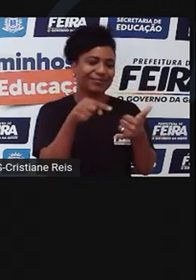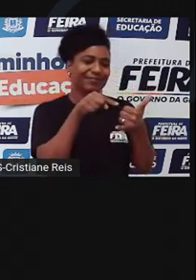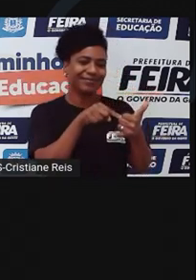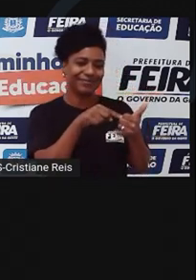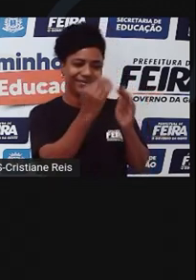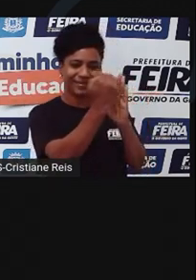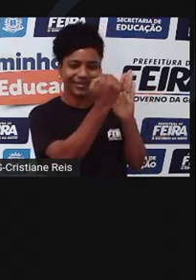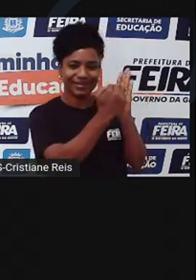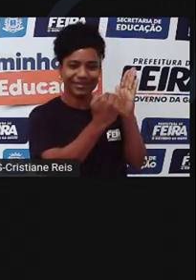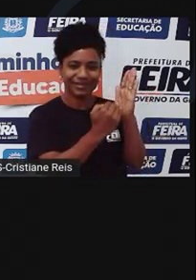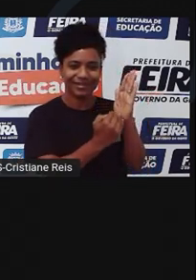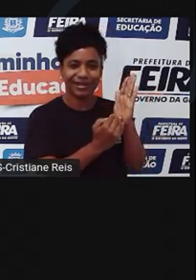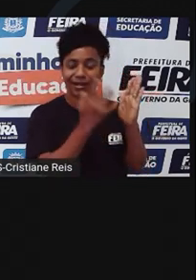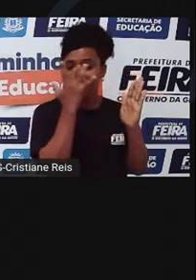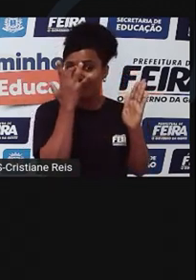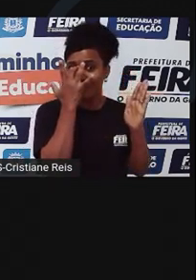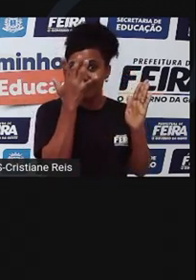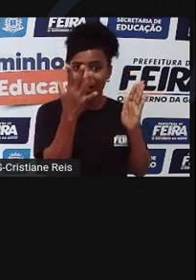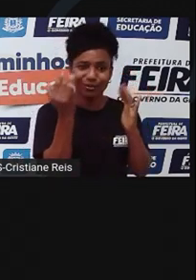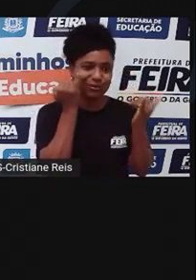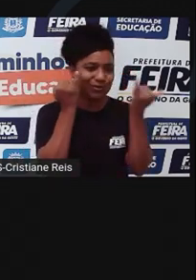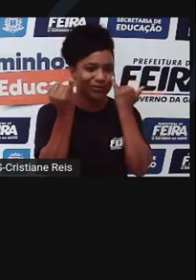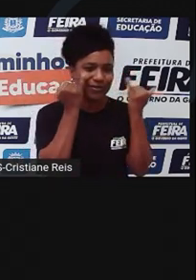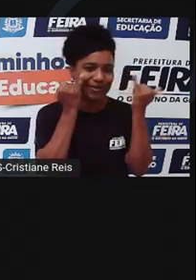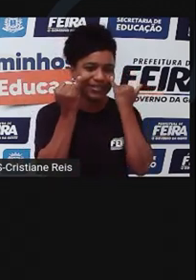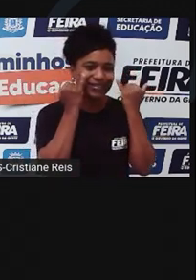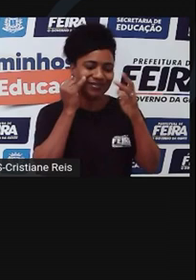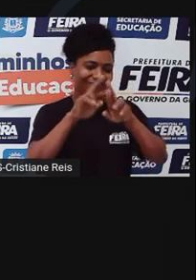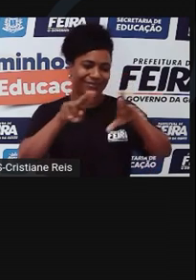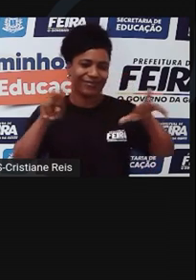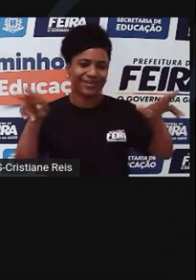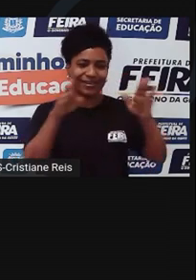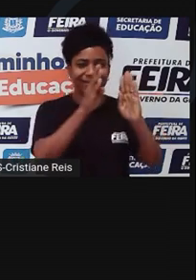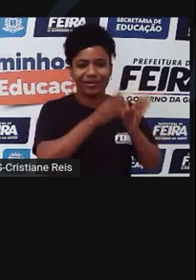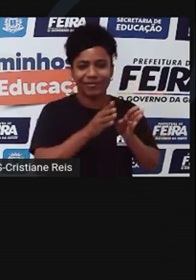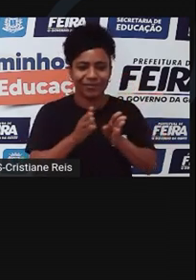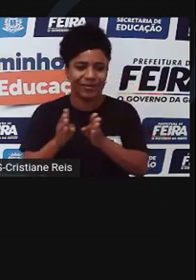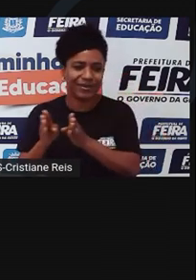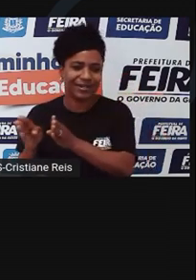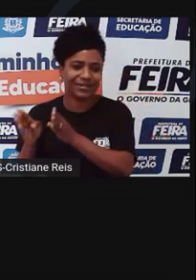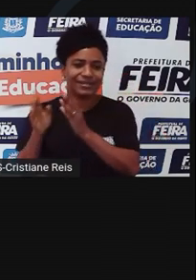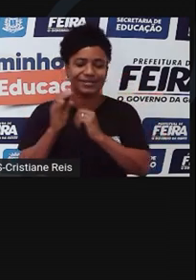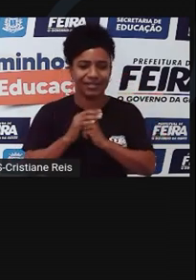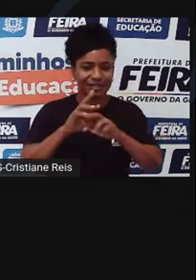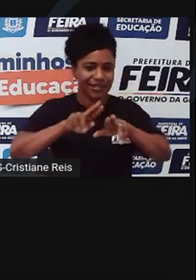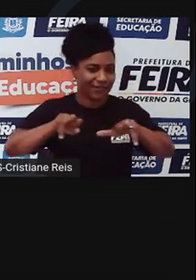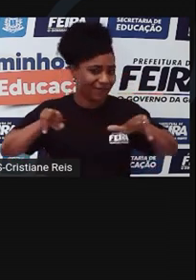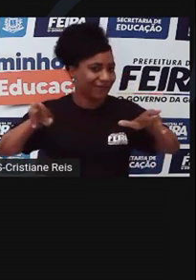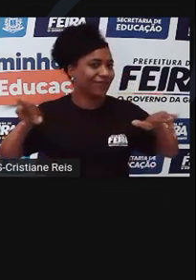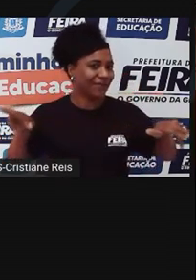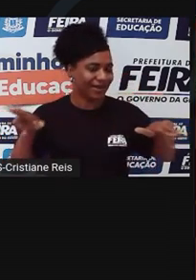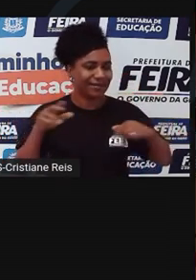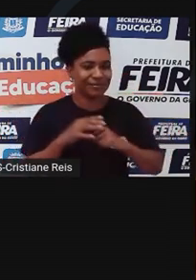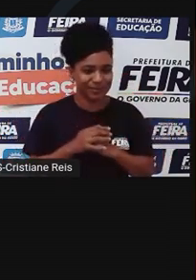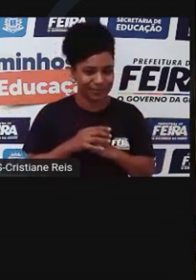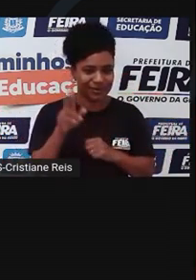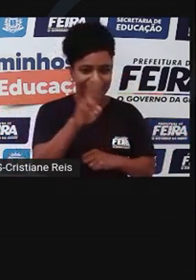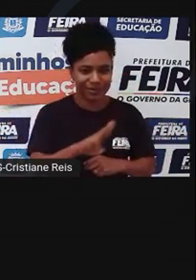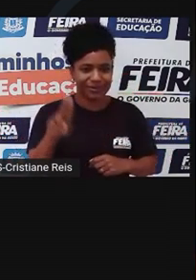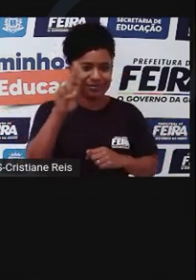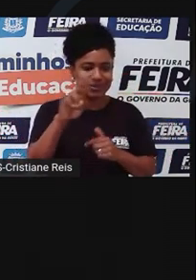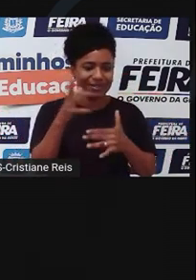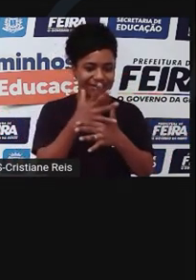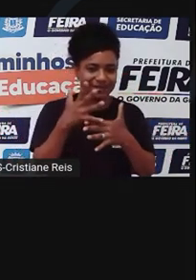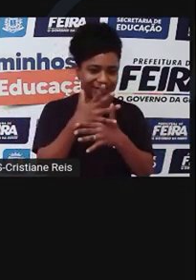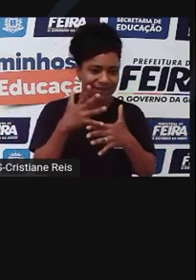software de modo a utilizar e até mesmo diversificar as operações realizadas pelos dispositivos do ambiente Urbano pela